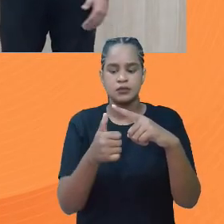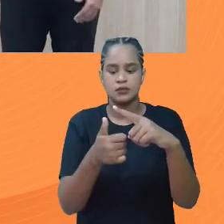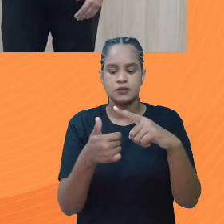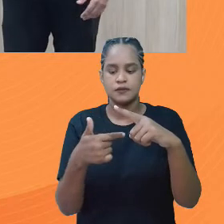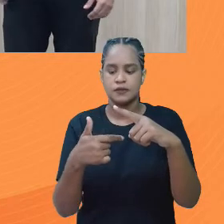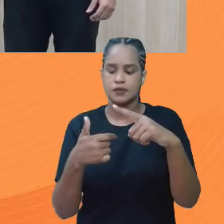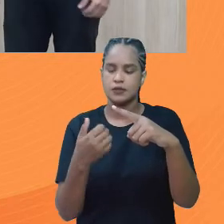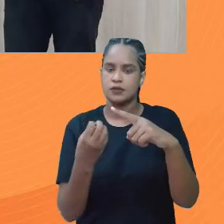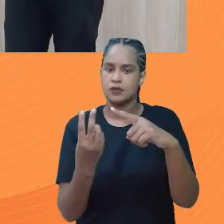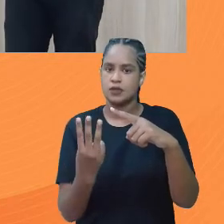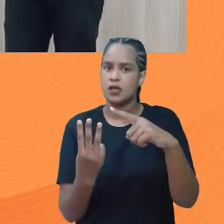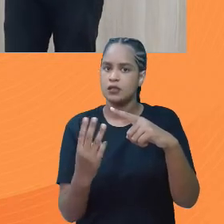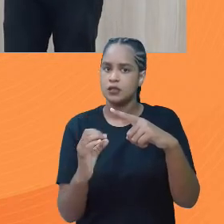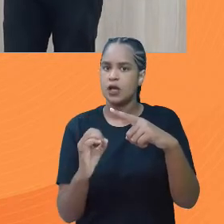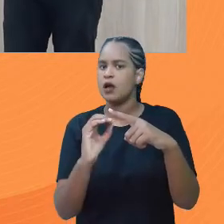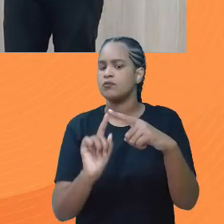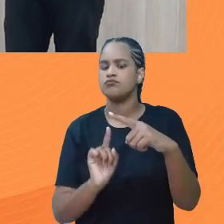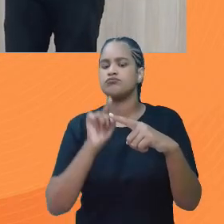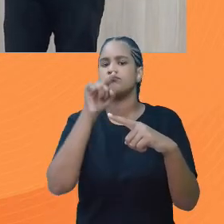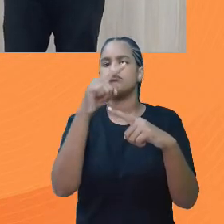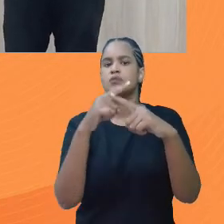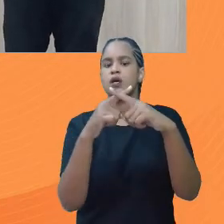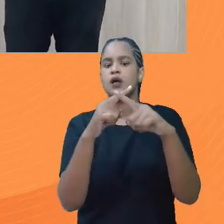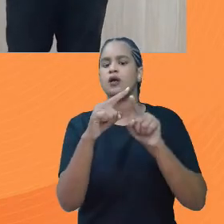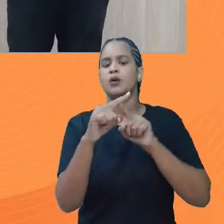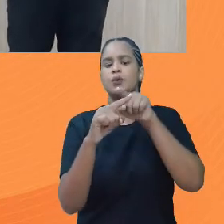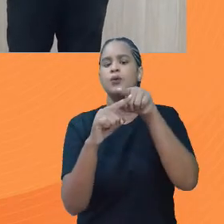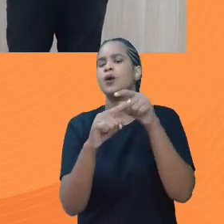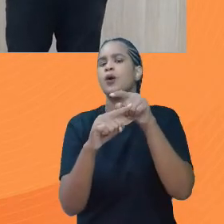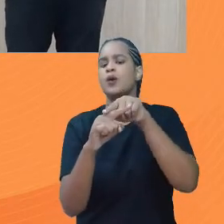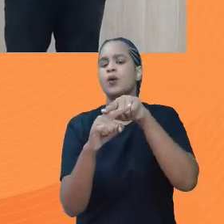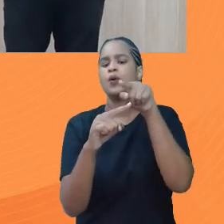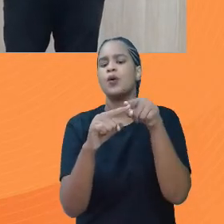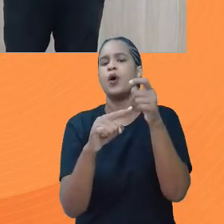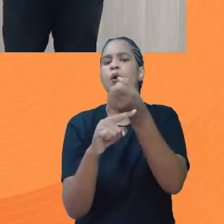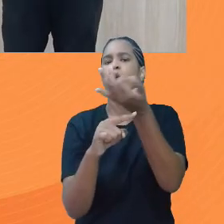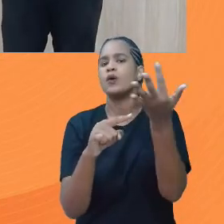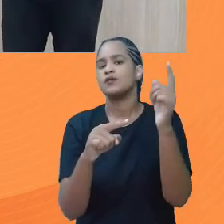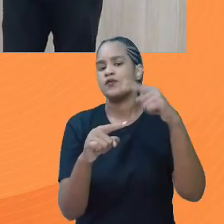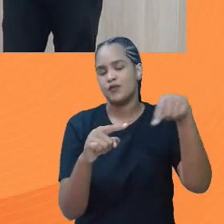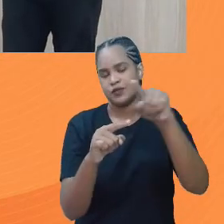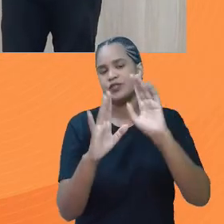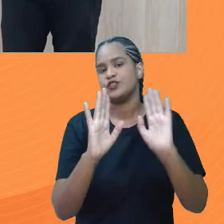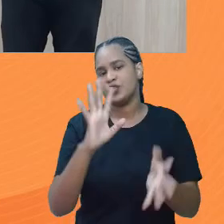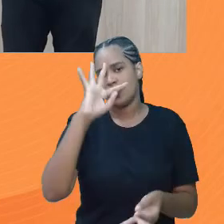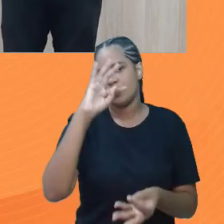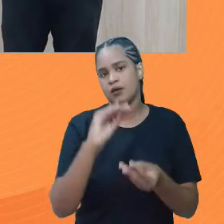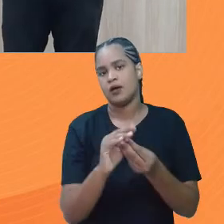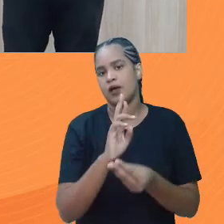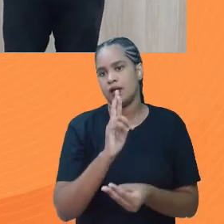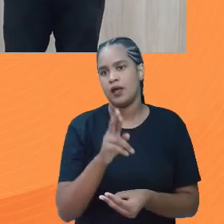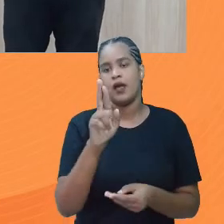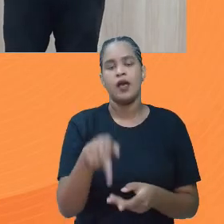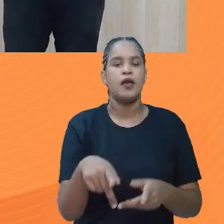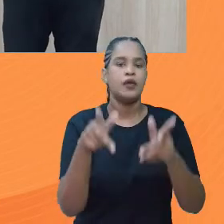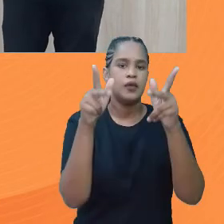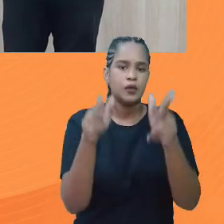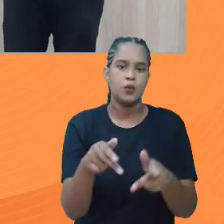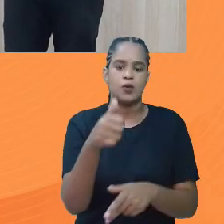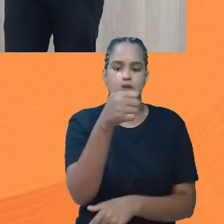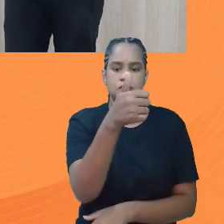graus, quanto mede esse ângulo de cima? Com certeza vocês já encontraram a resposta, né? Esse ângulo ele é igual